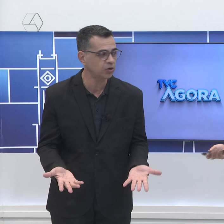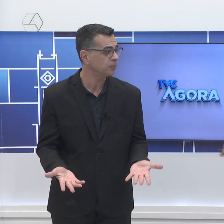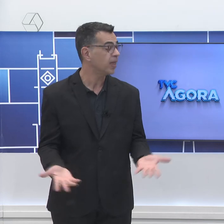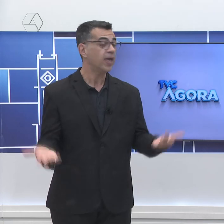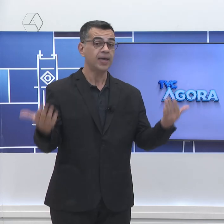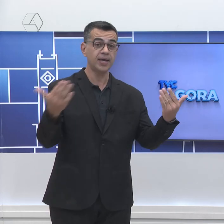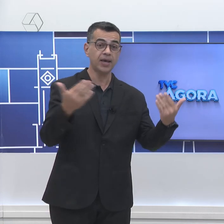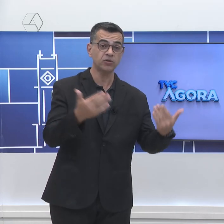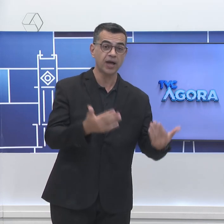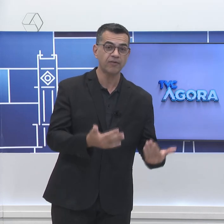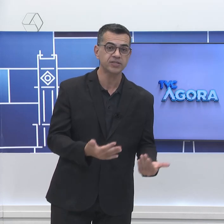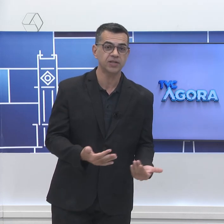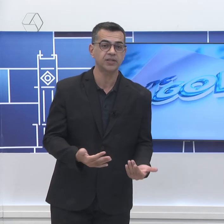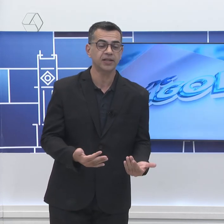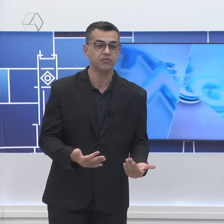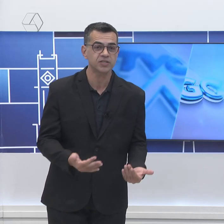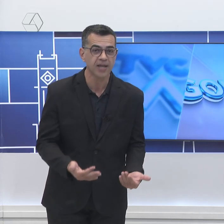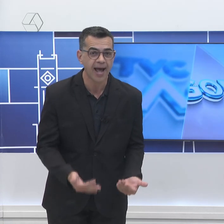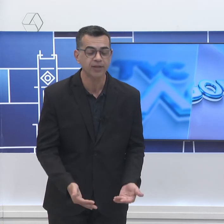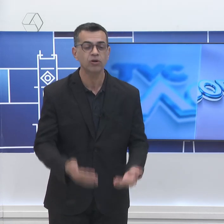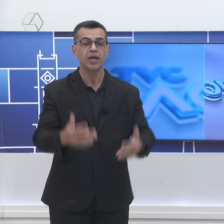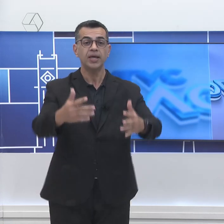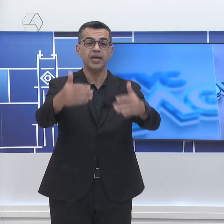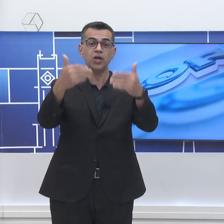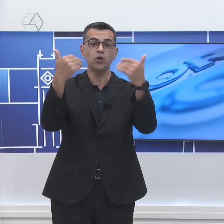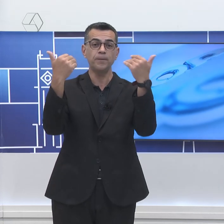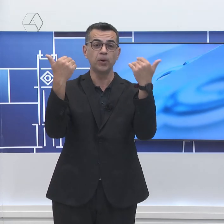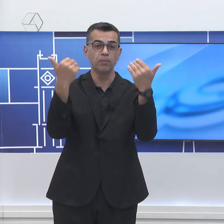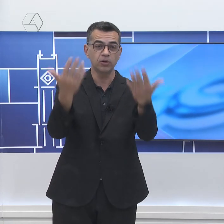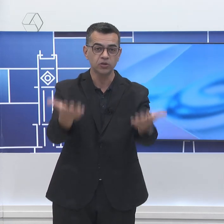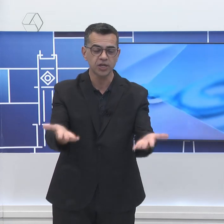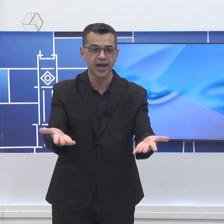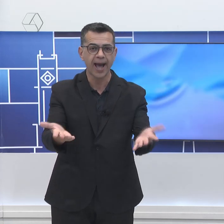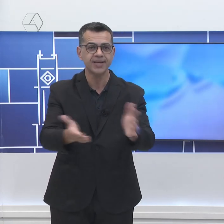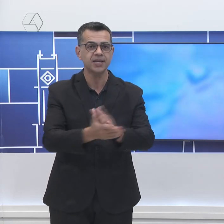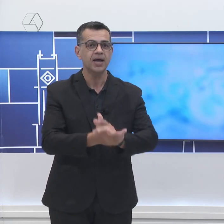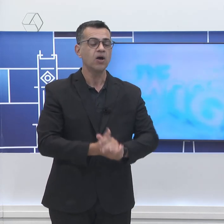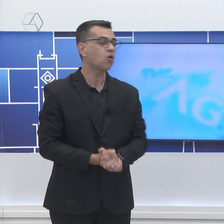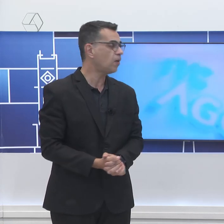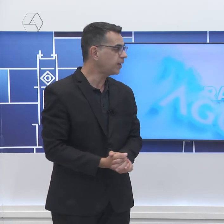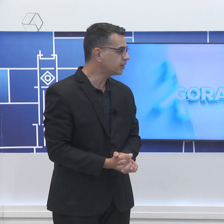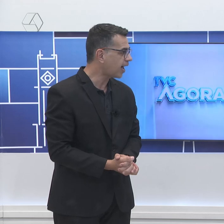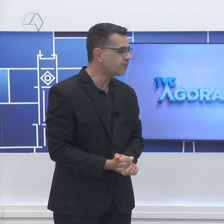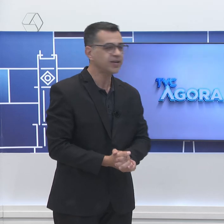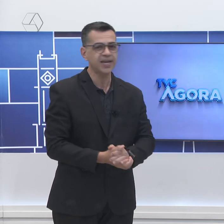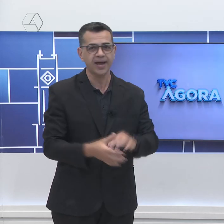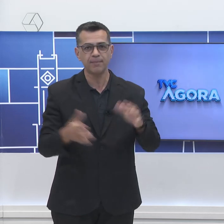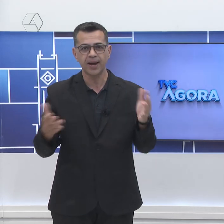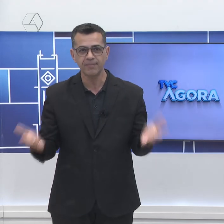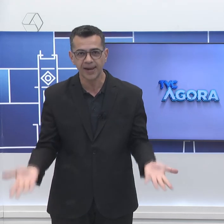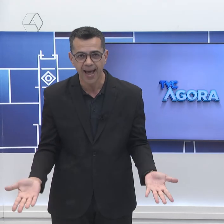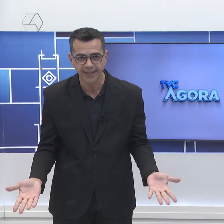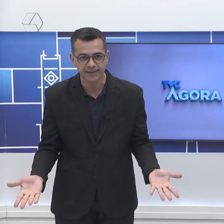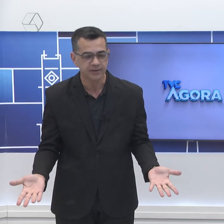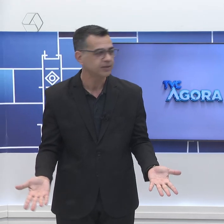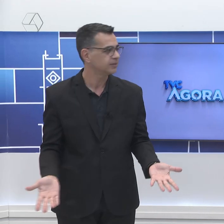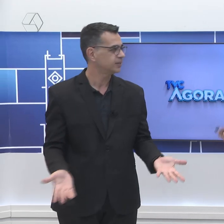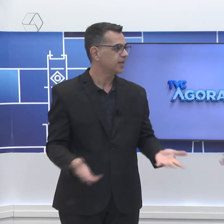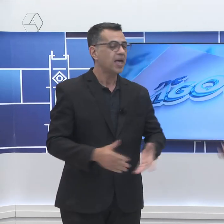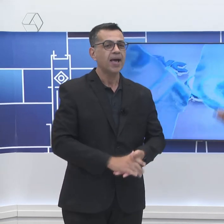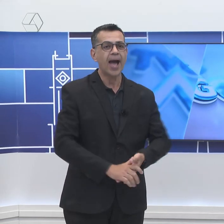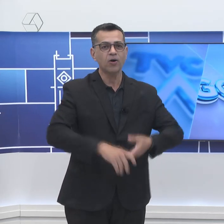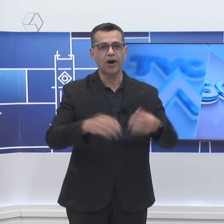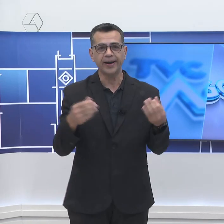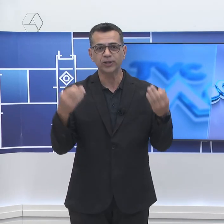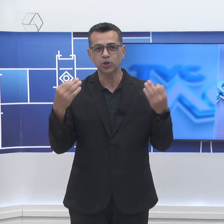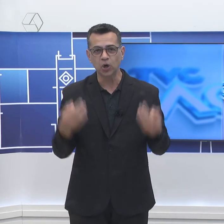prêmio então... e que eu estava sendo entrevistado e o público de casa comentava que era marmelada. E aí, você